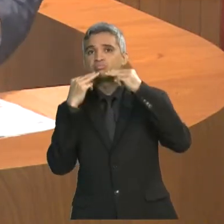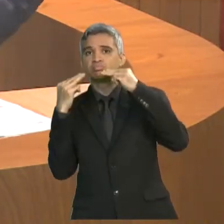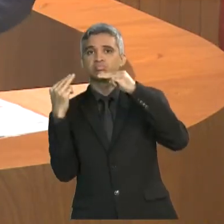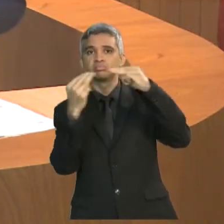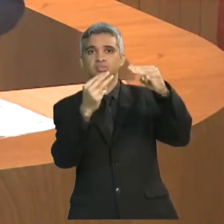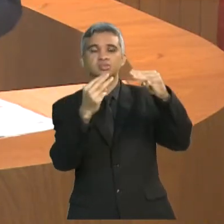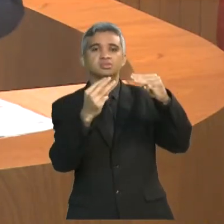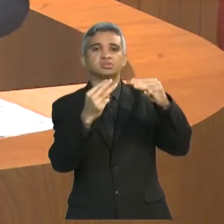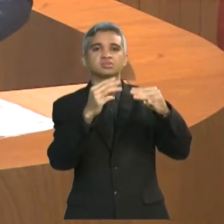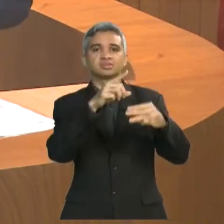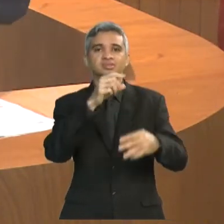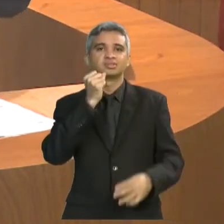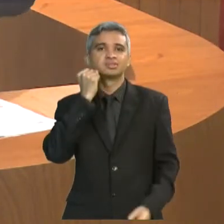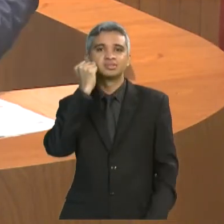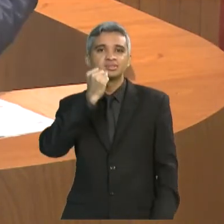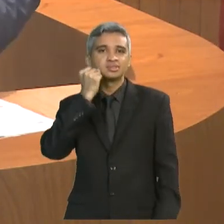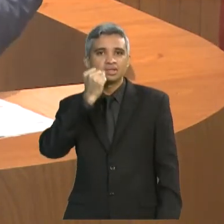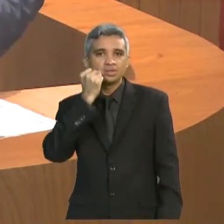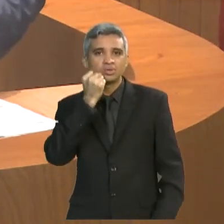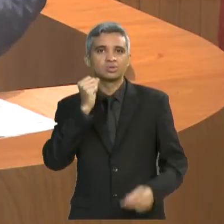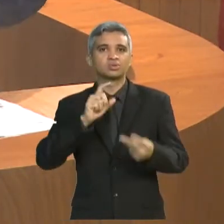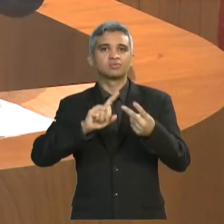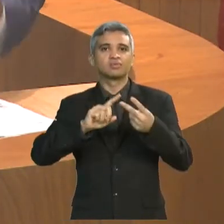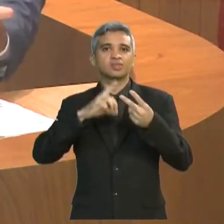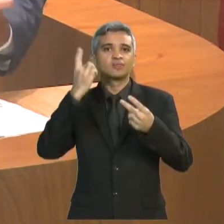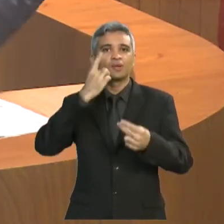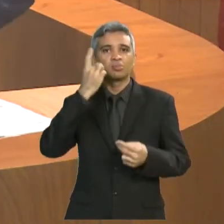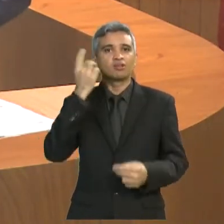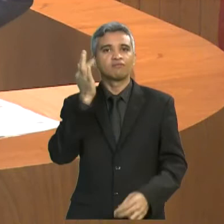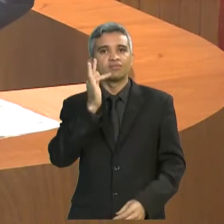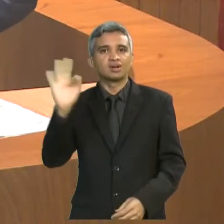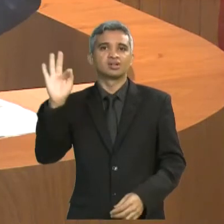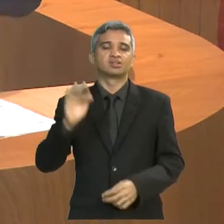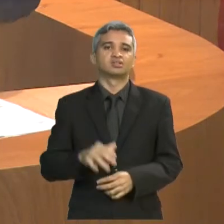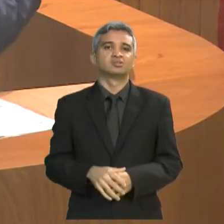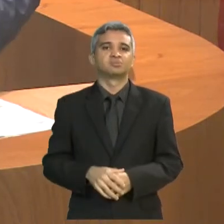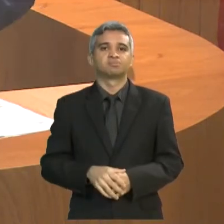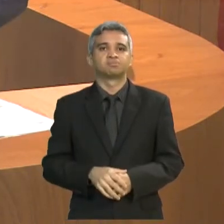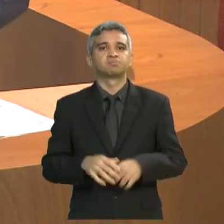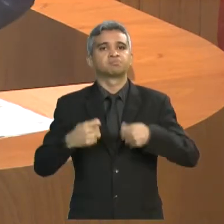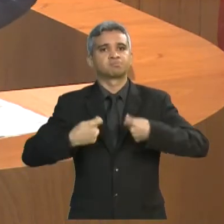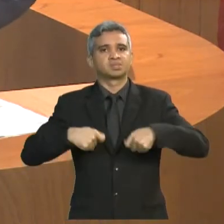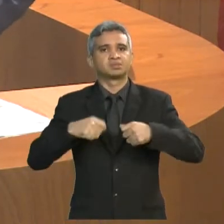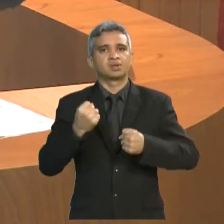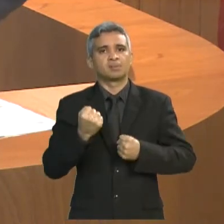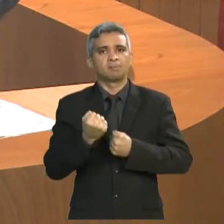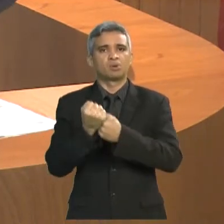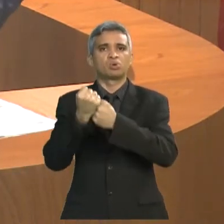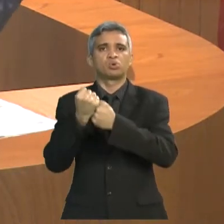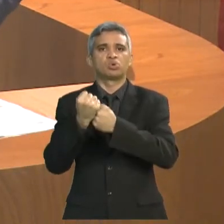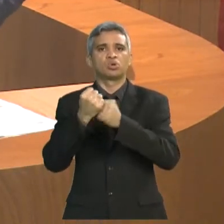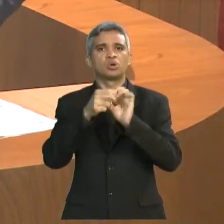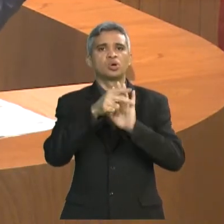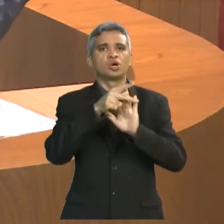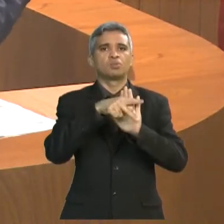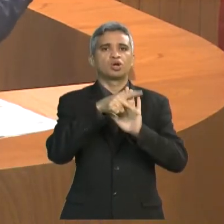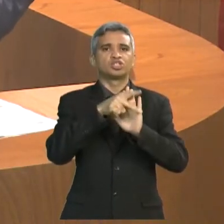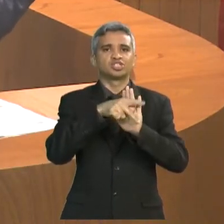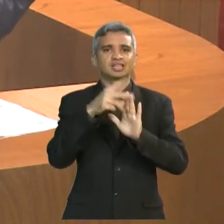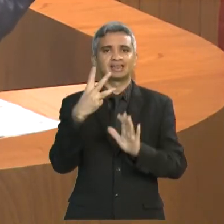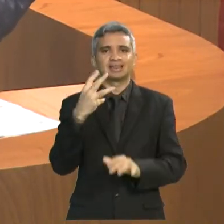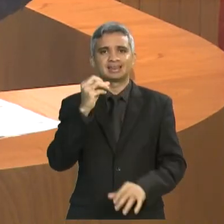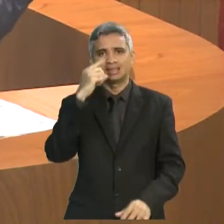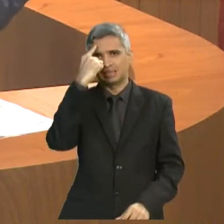como os deputados federais que de apoio ao projeto de 30 horas e da valorização dos